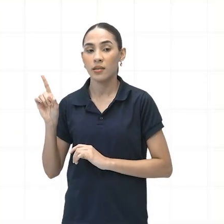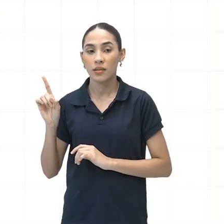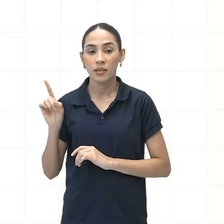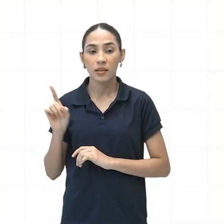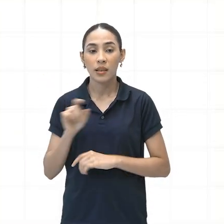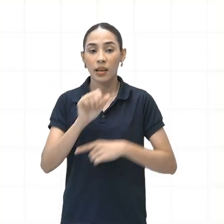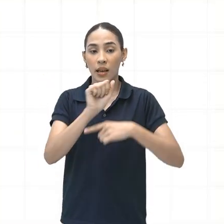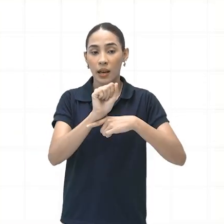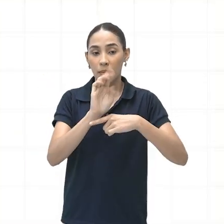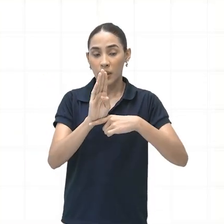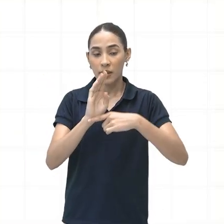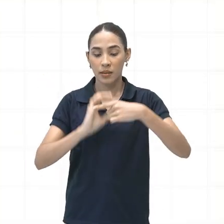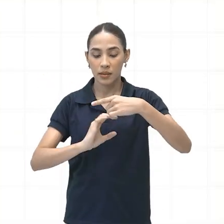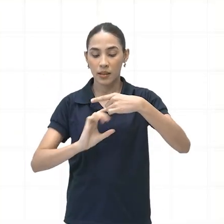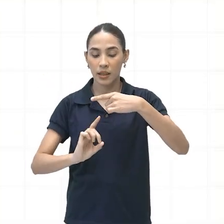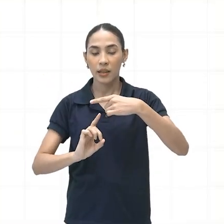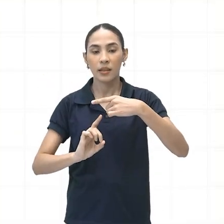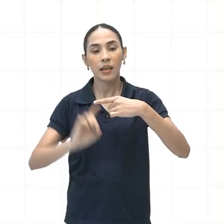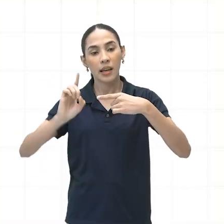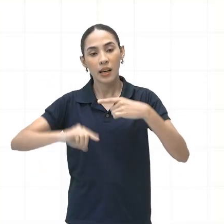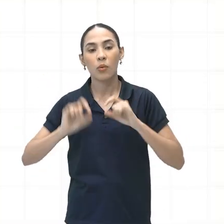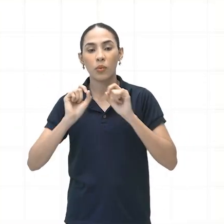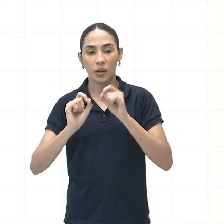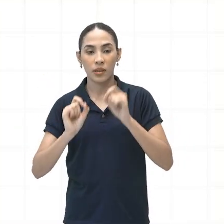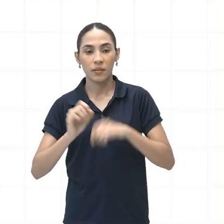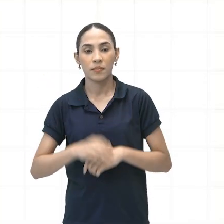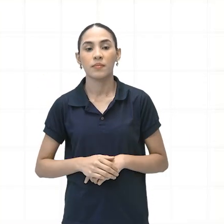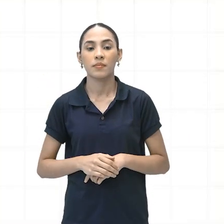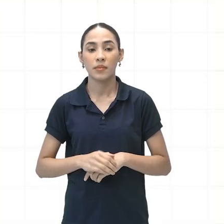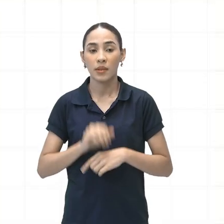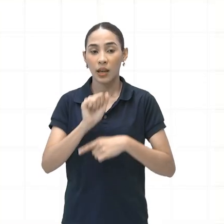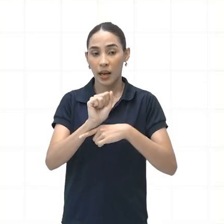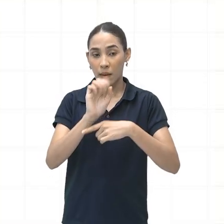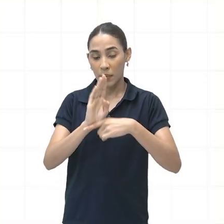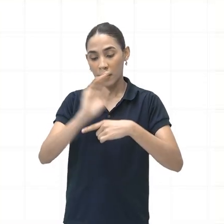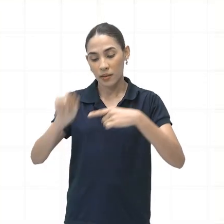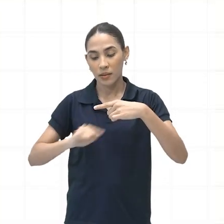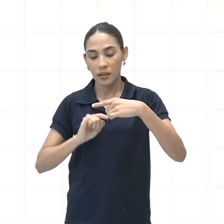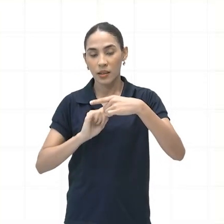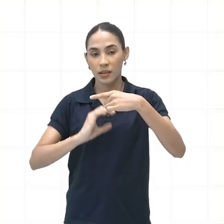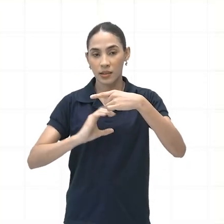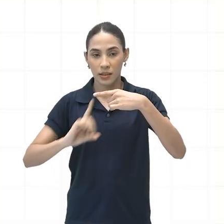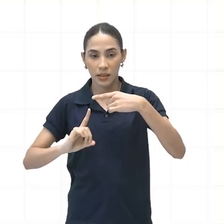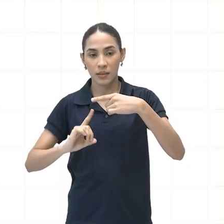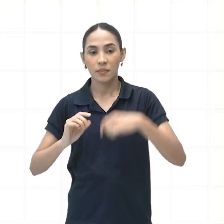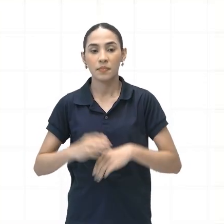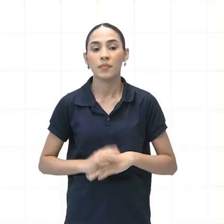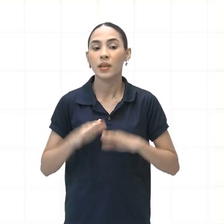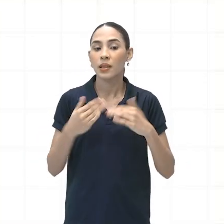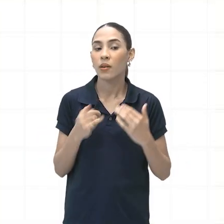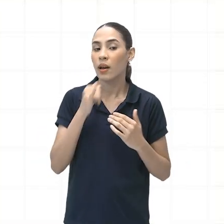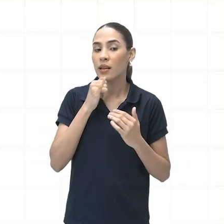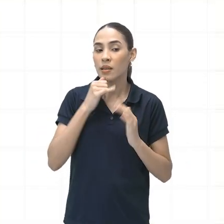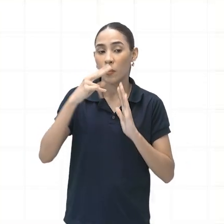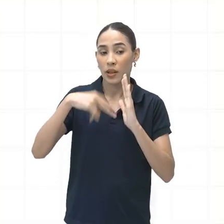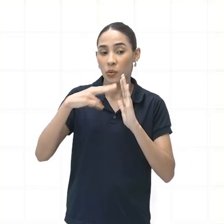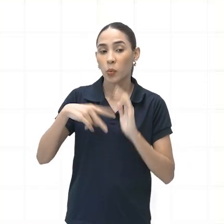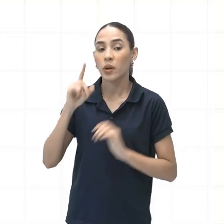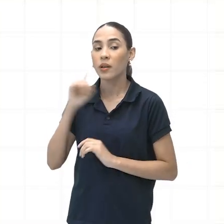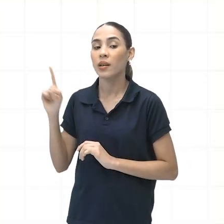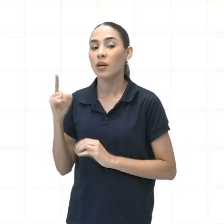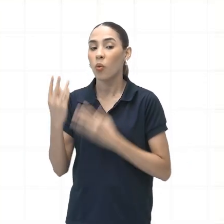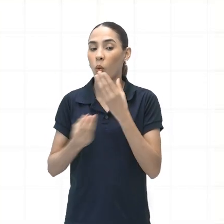AB sobre CD, é justamente AB está para CD, né? Então, a leitura é assim,